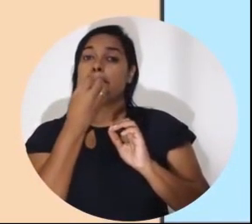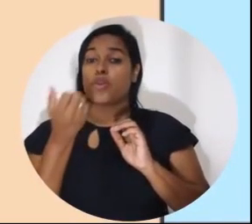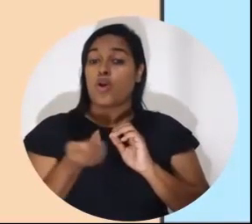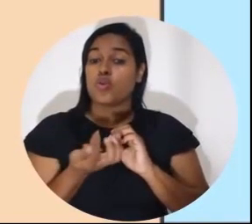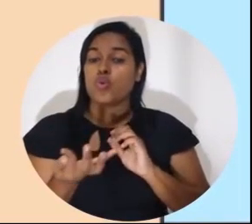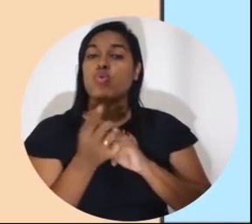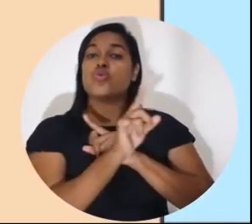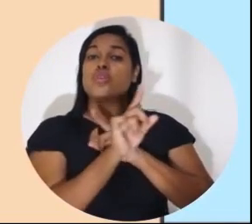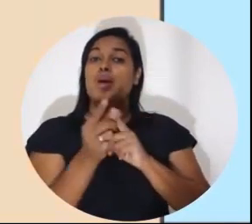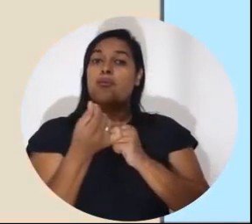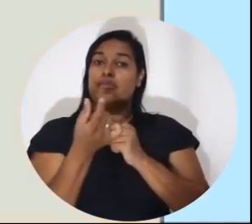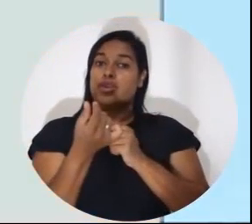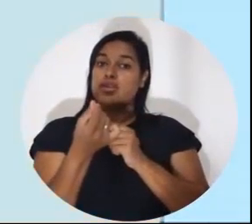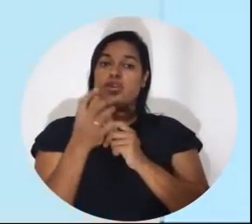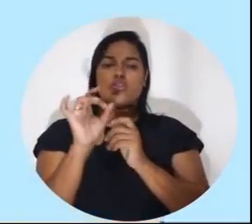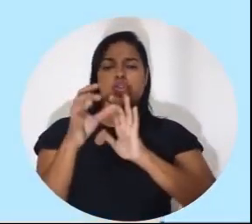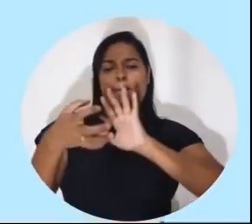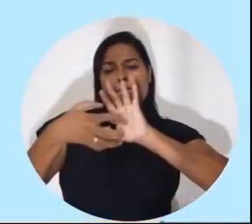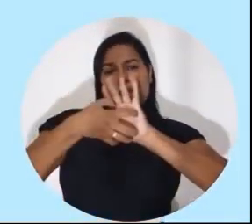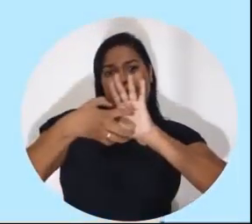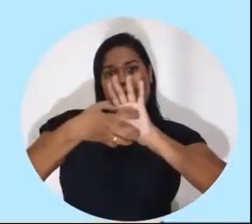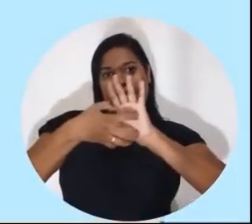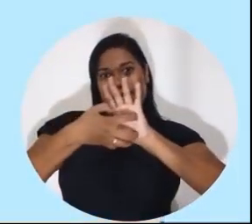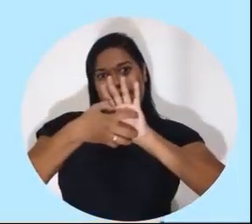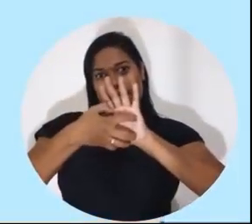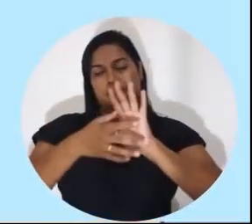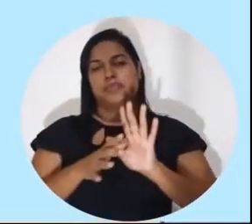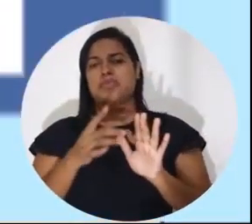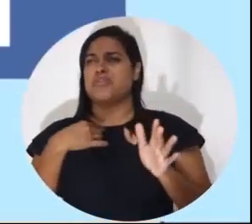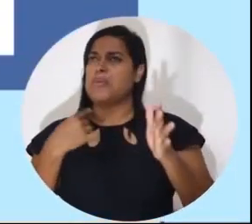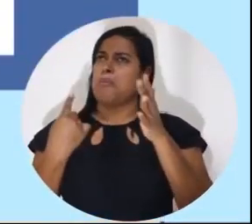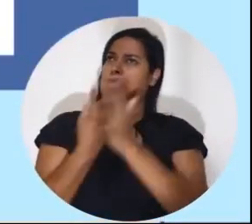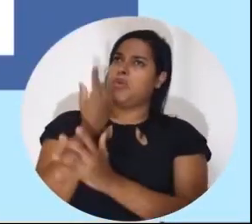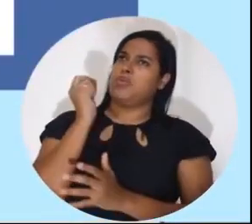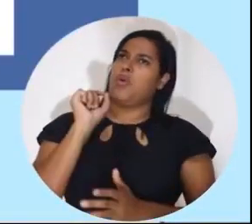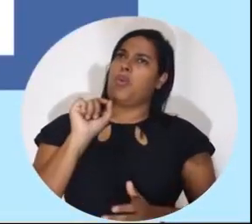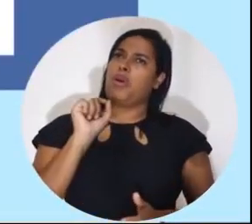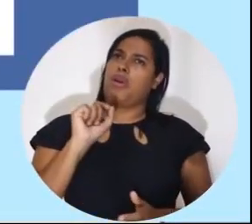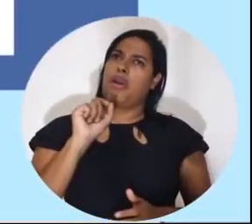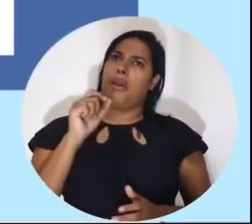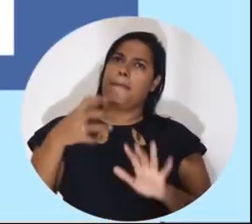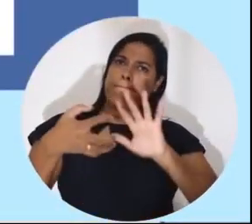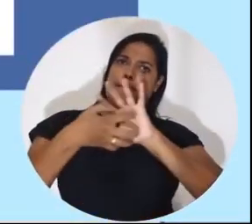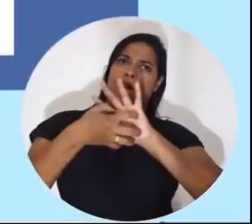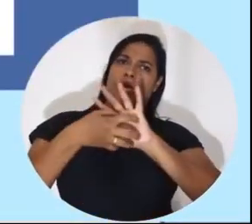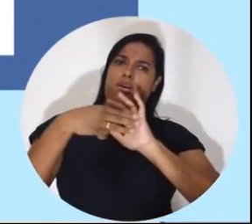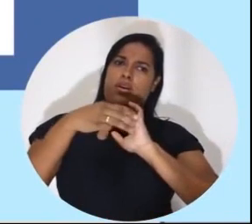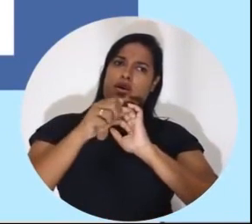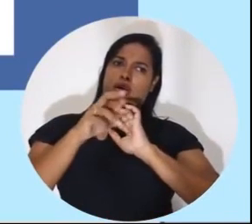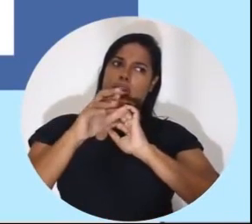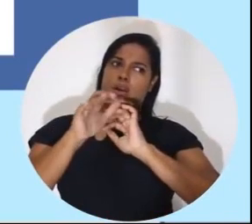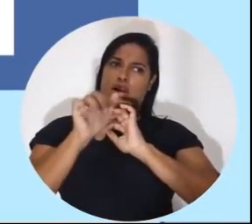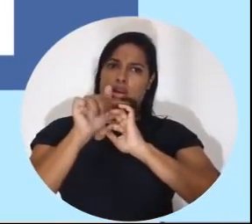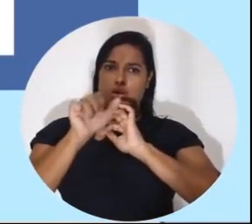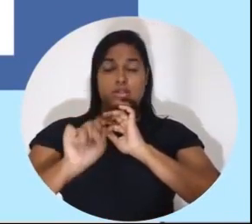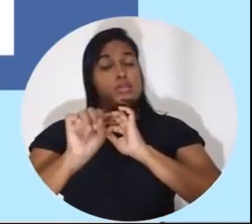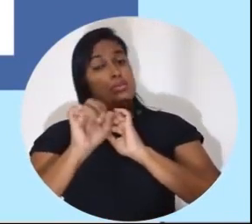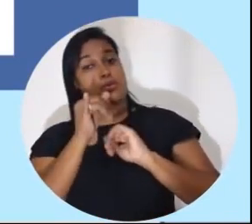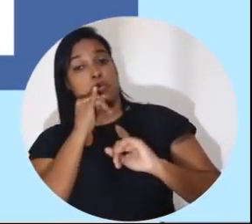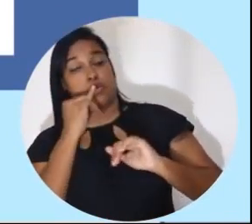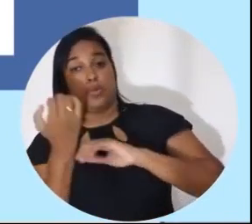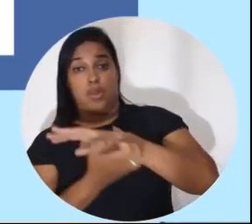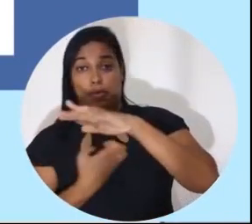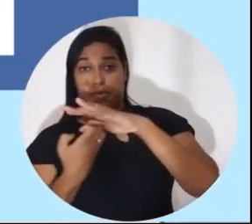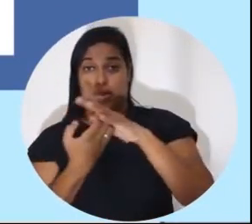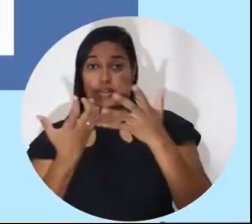são representados por marcas e patentes. Aí você pode me perguntar o que quer dizer isso, né? Se uma empresa deseja